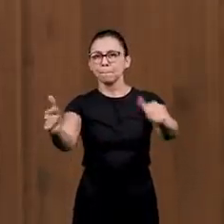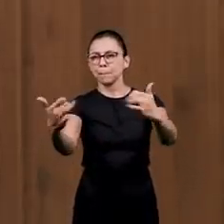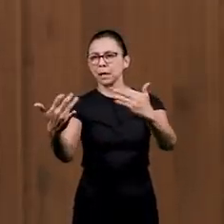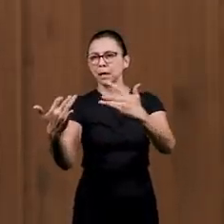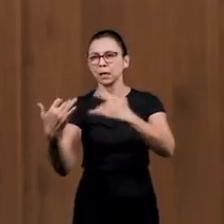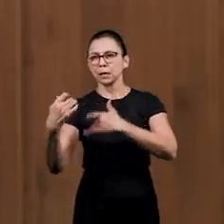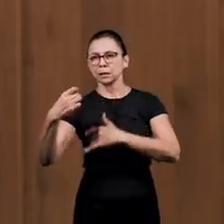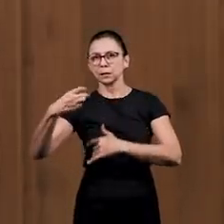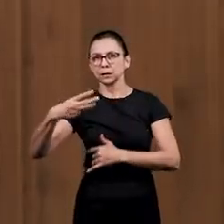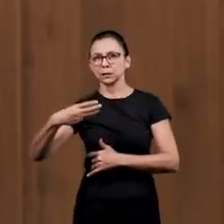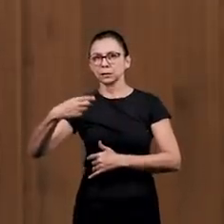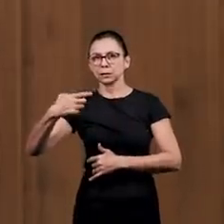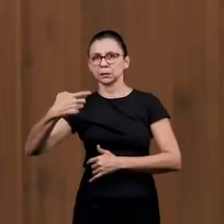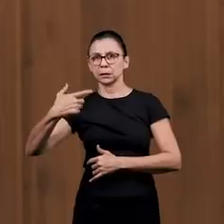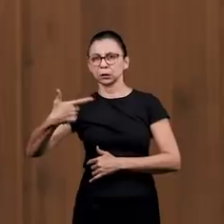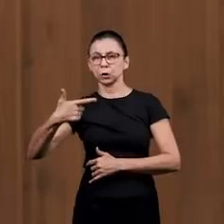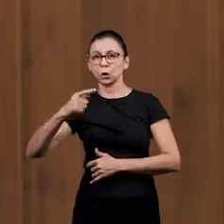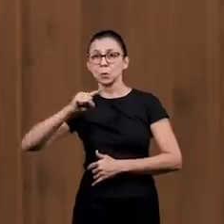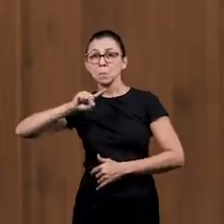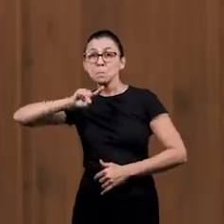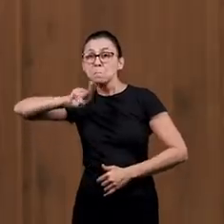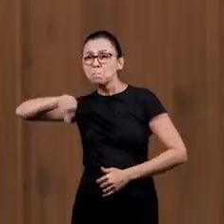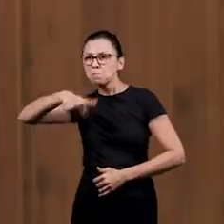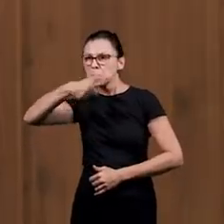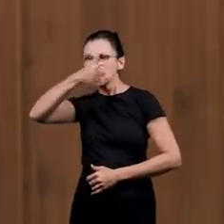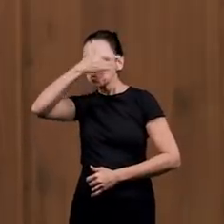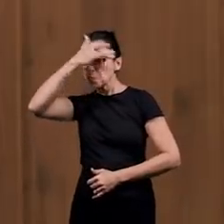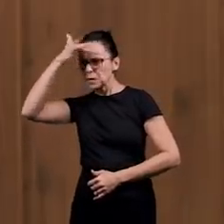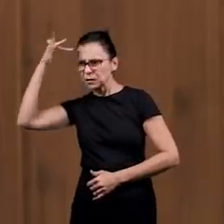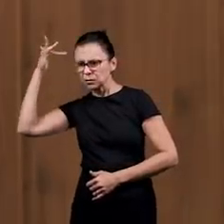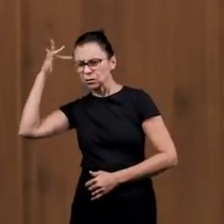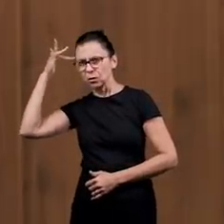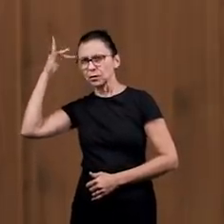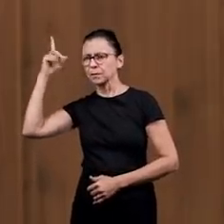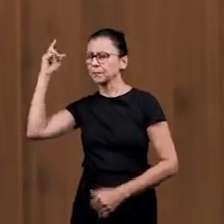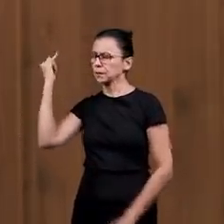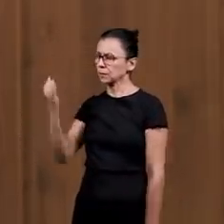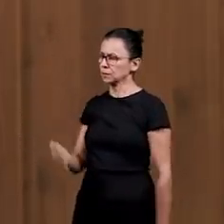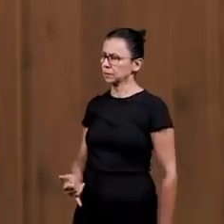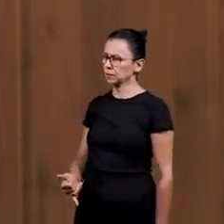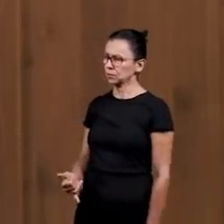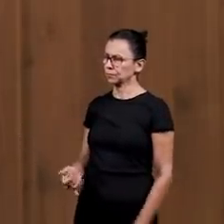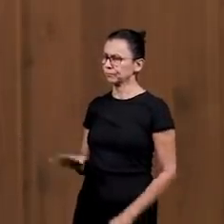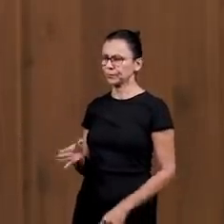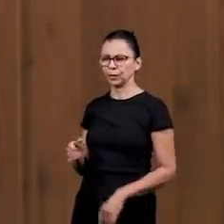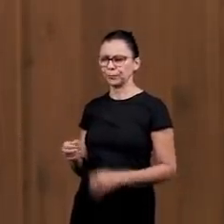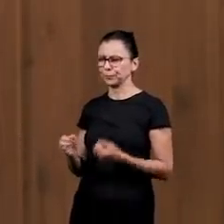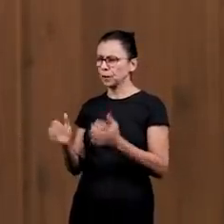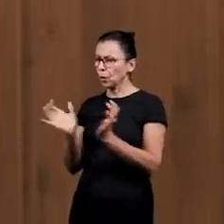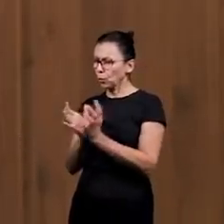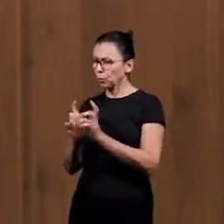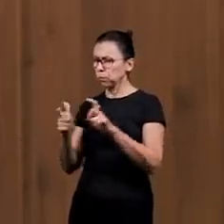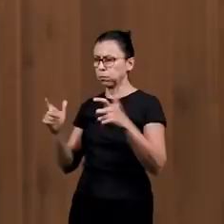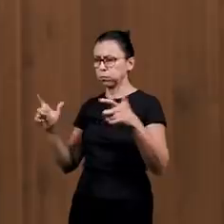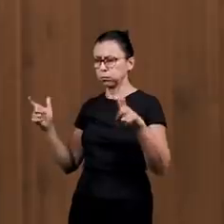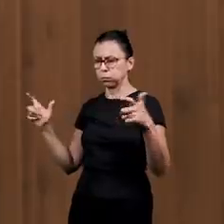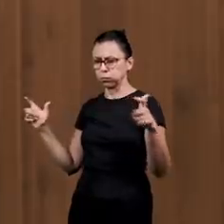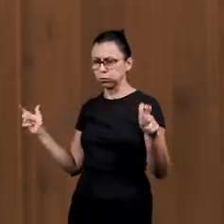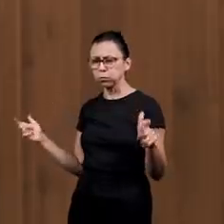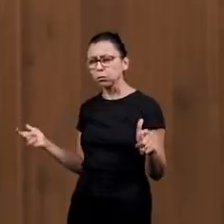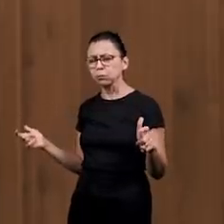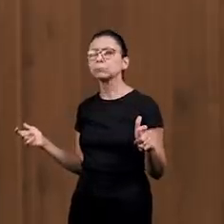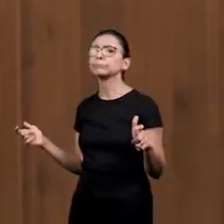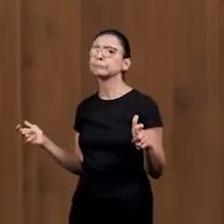Gideão: Gideão, é muito o povo que está contigo para eu dar nas suas mãos os midianitas. Pode